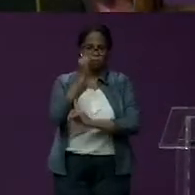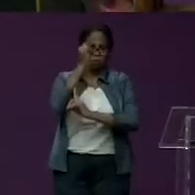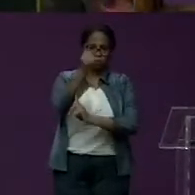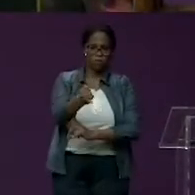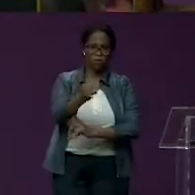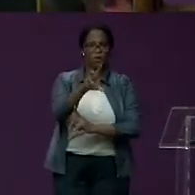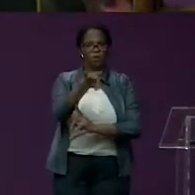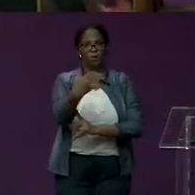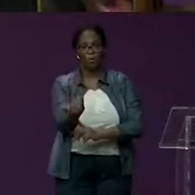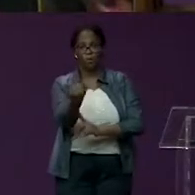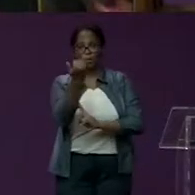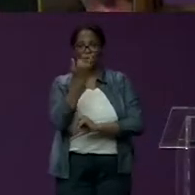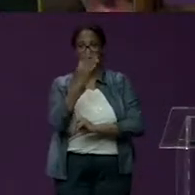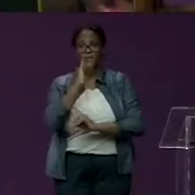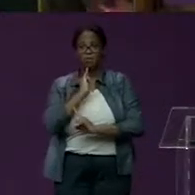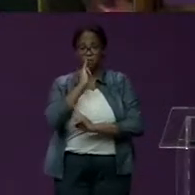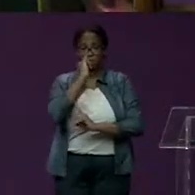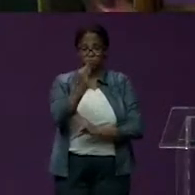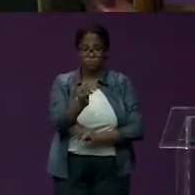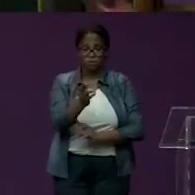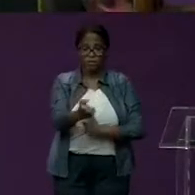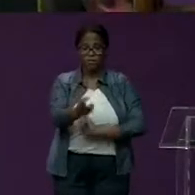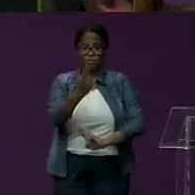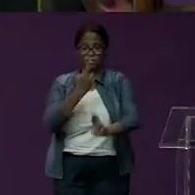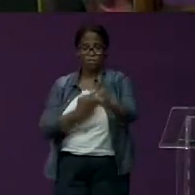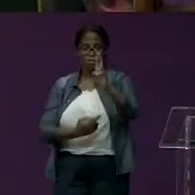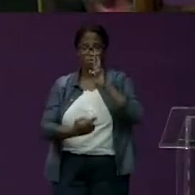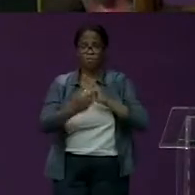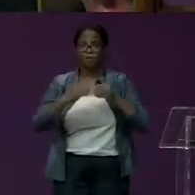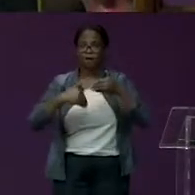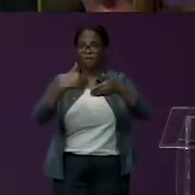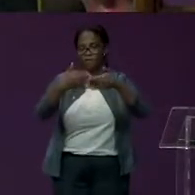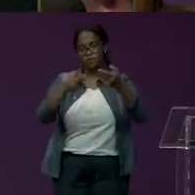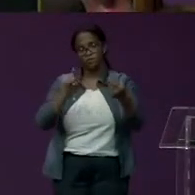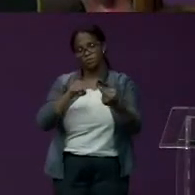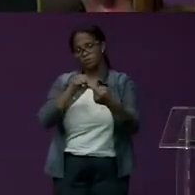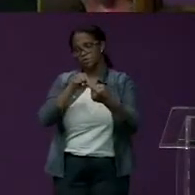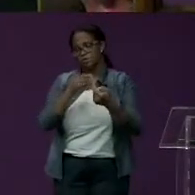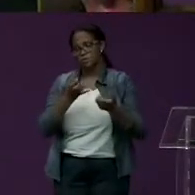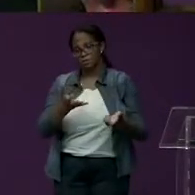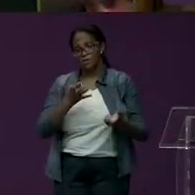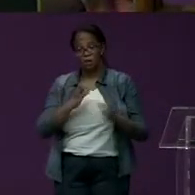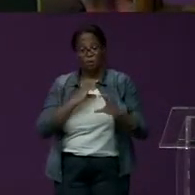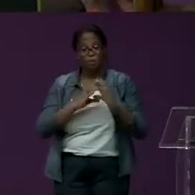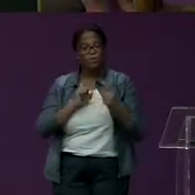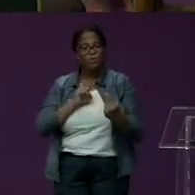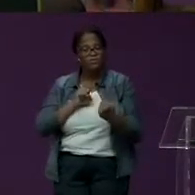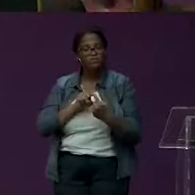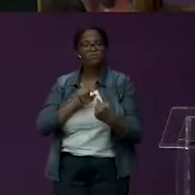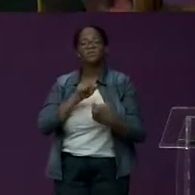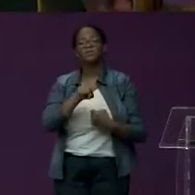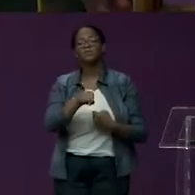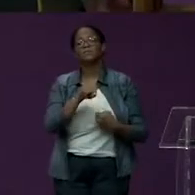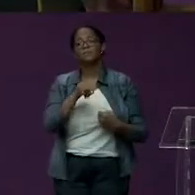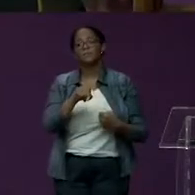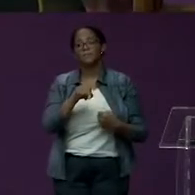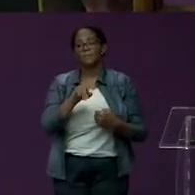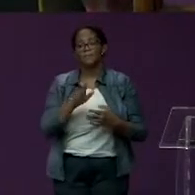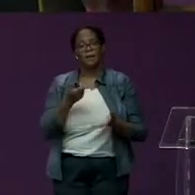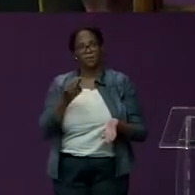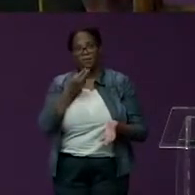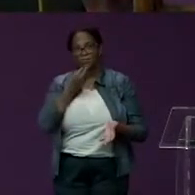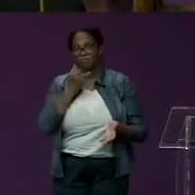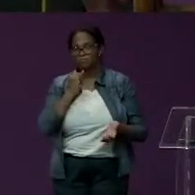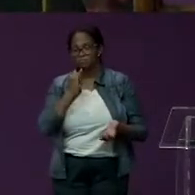de mão única, como se fala, mas, de fato, avançando para isso. Comunicações específicas, enfim, como eu